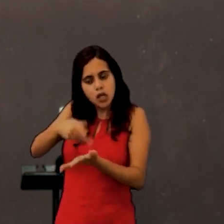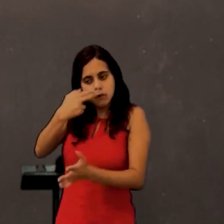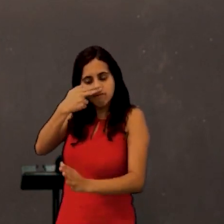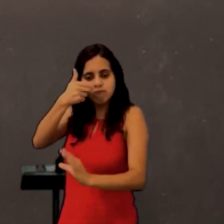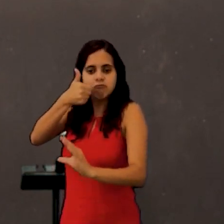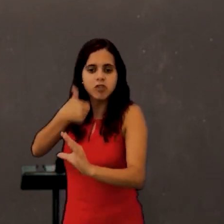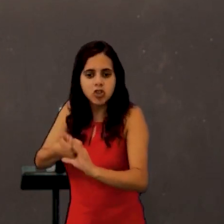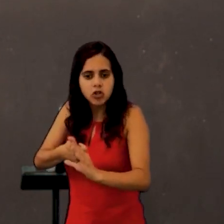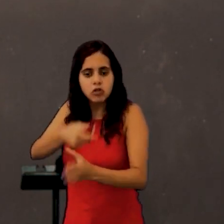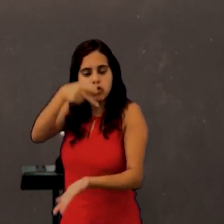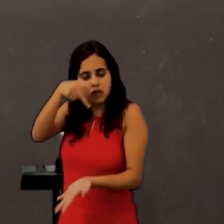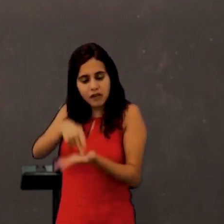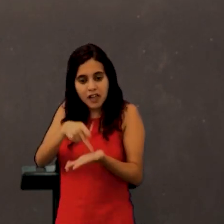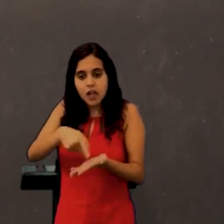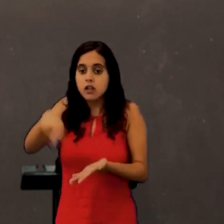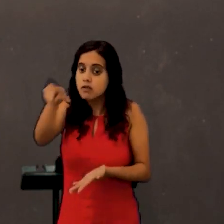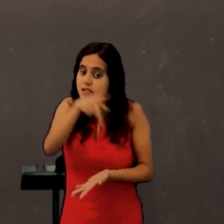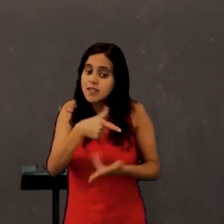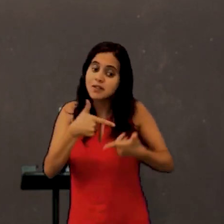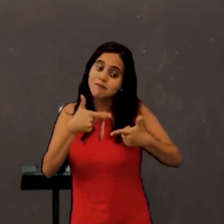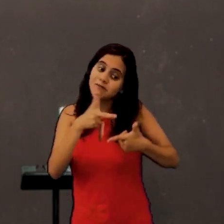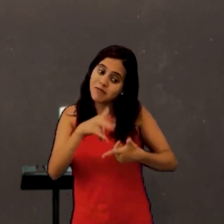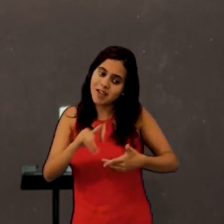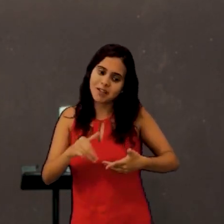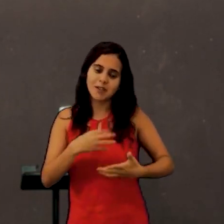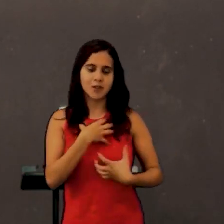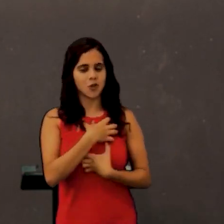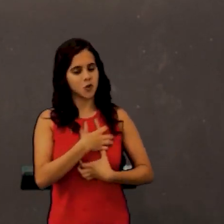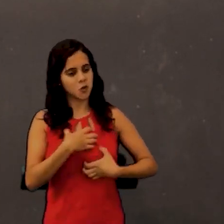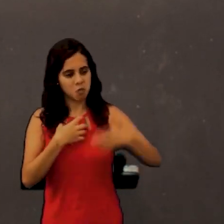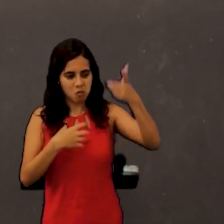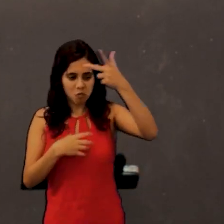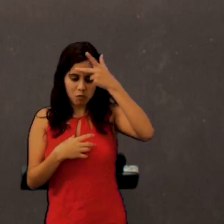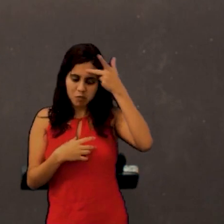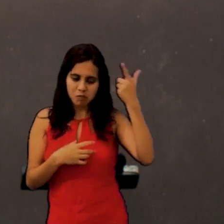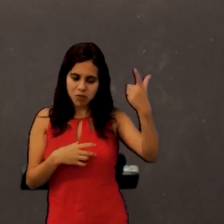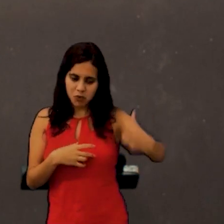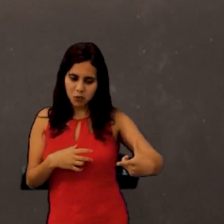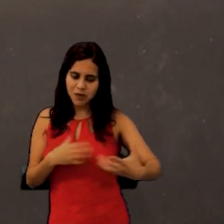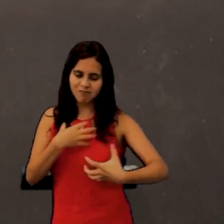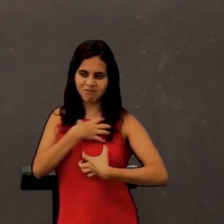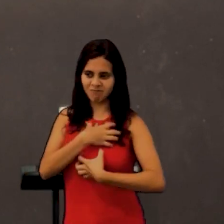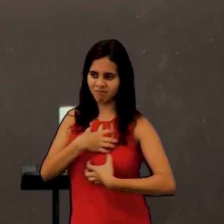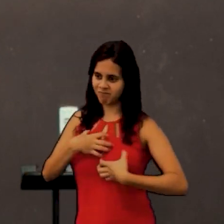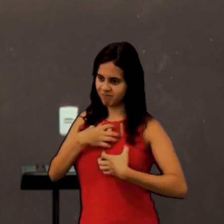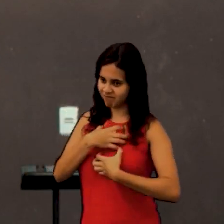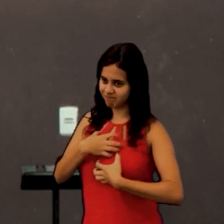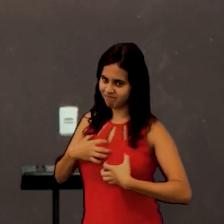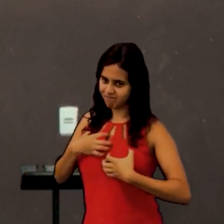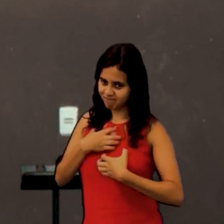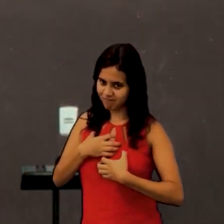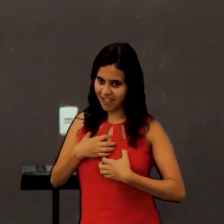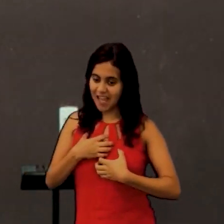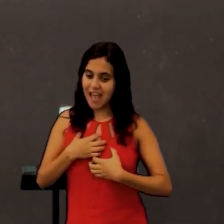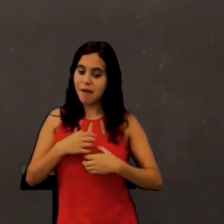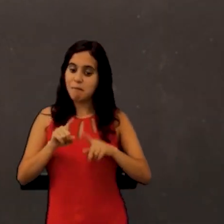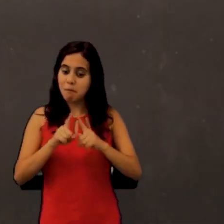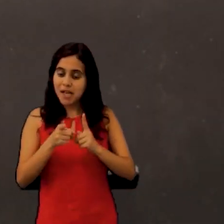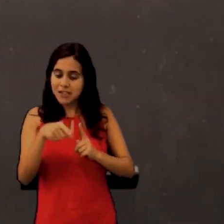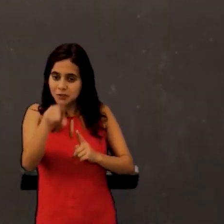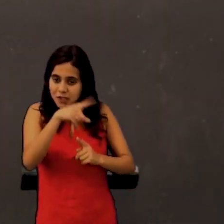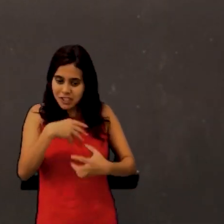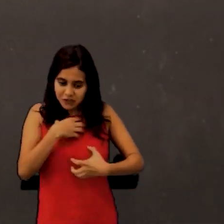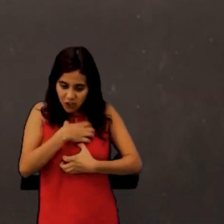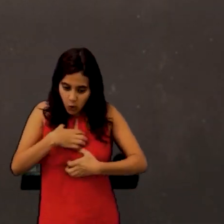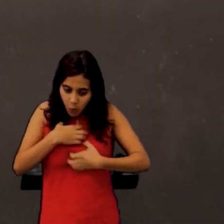você vai incomodar. Mas quando você incomodar, você vai quebrar alguns. E quando você quebrar alguns, você vai ser